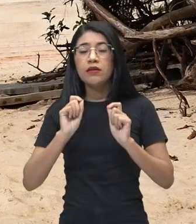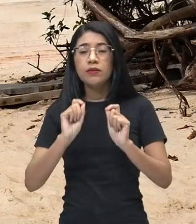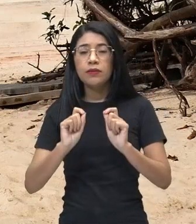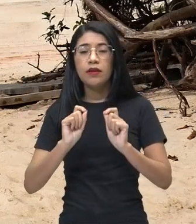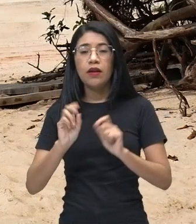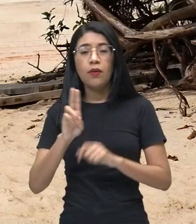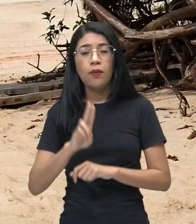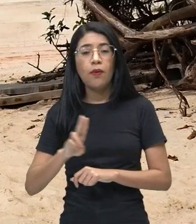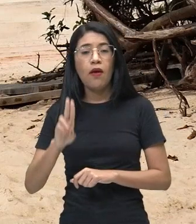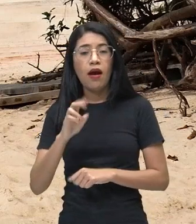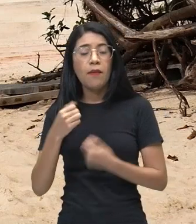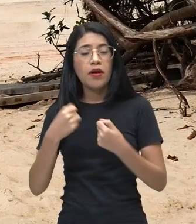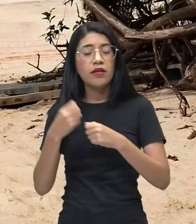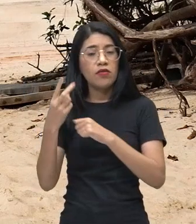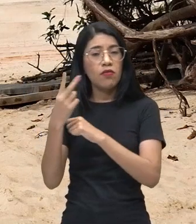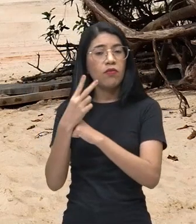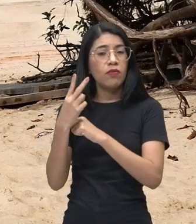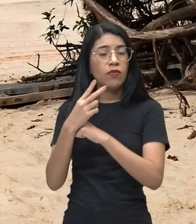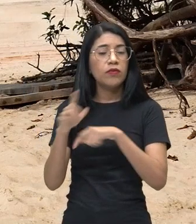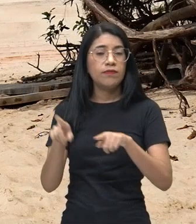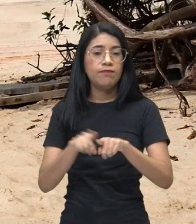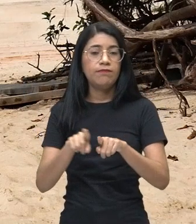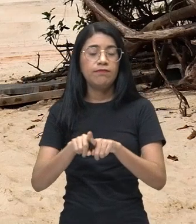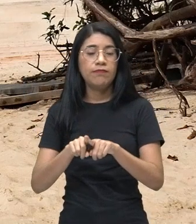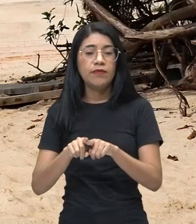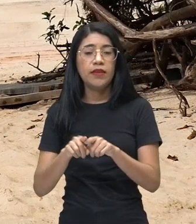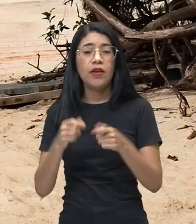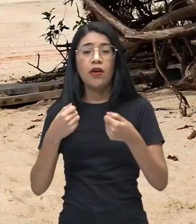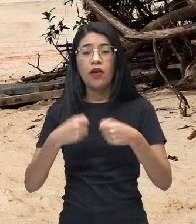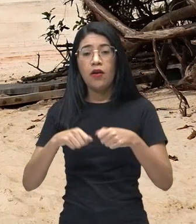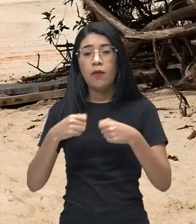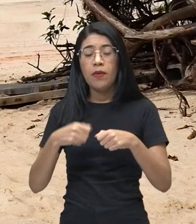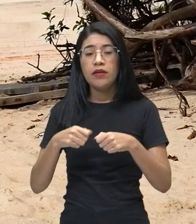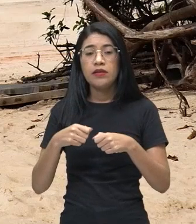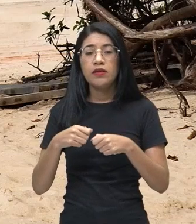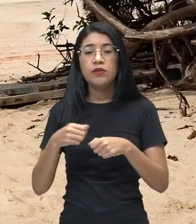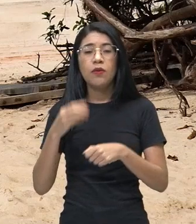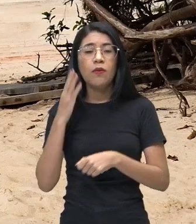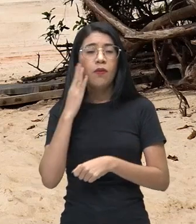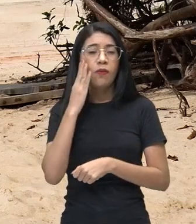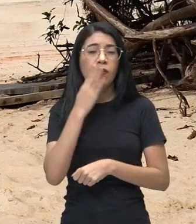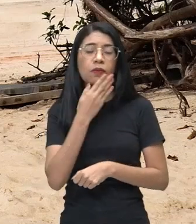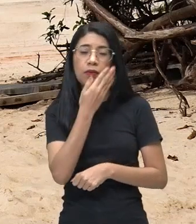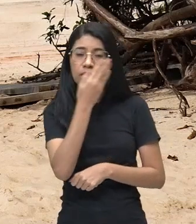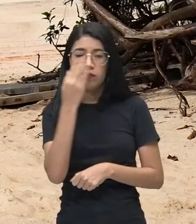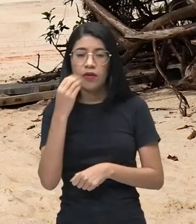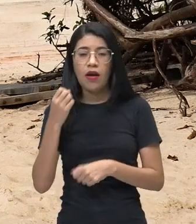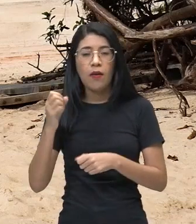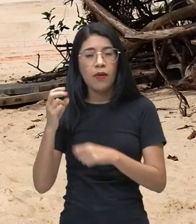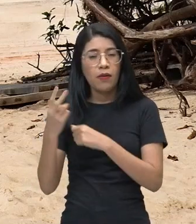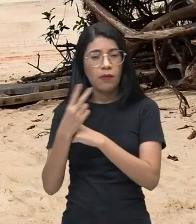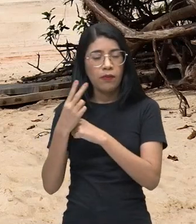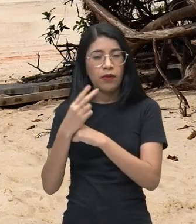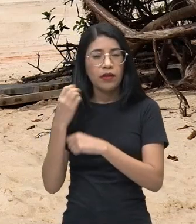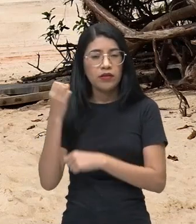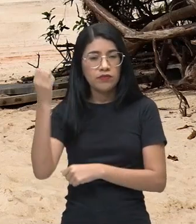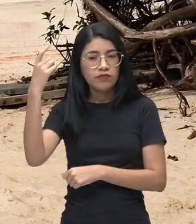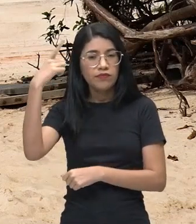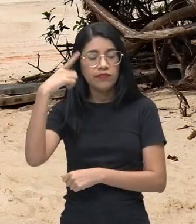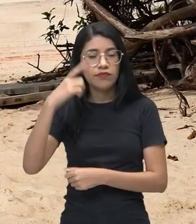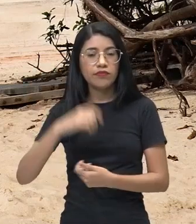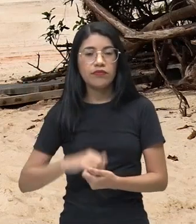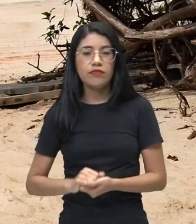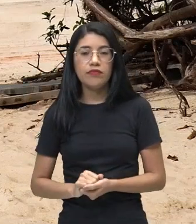pessoal? Tenho que me proteger também, porque eu preciso colocar o protetor solar. Então, eu estou toda